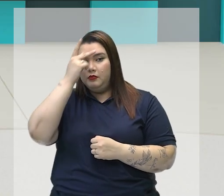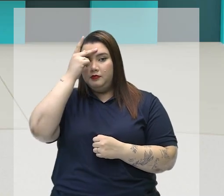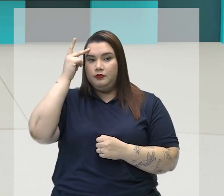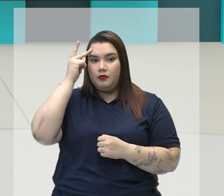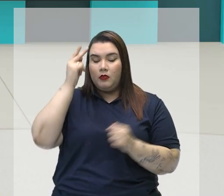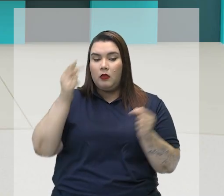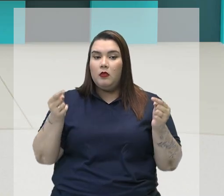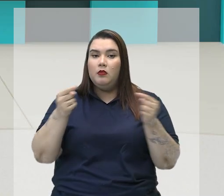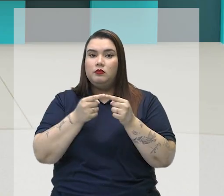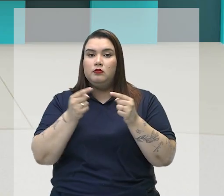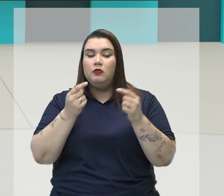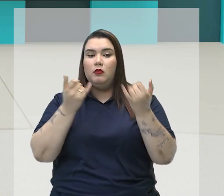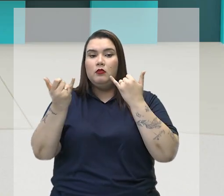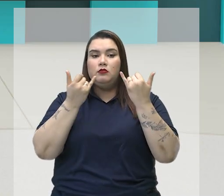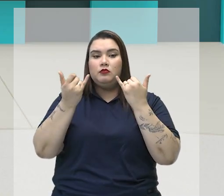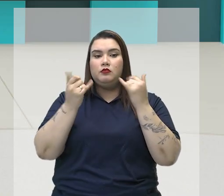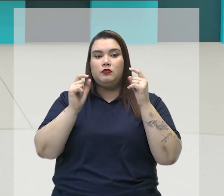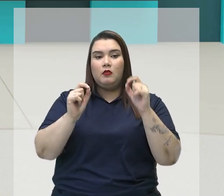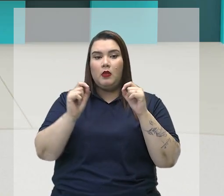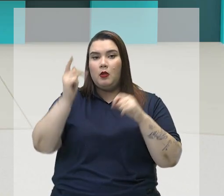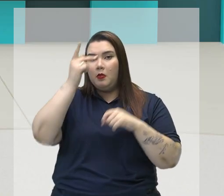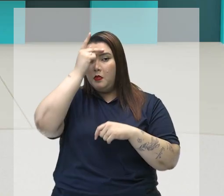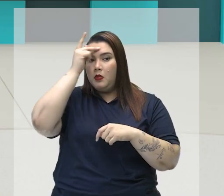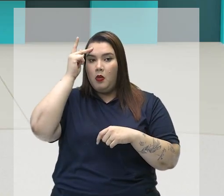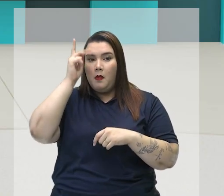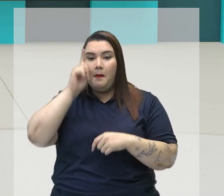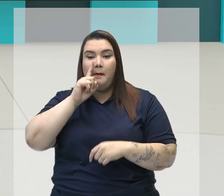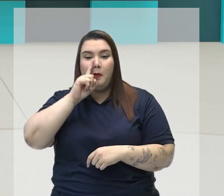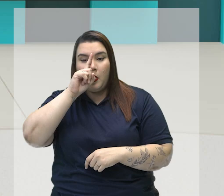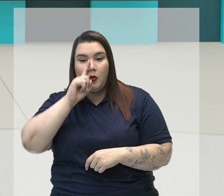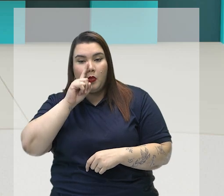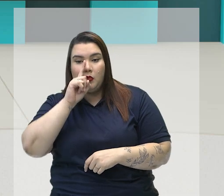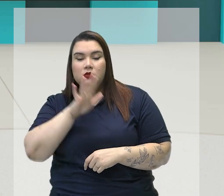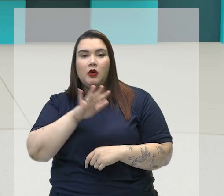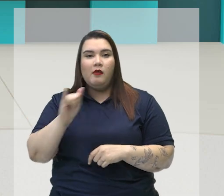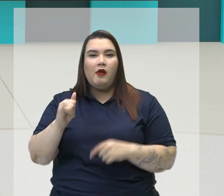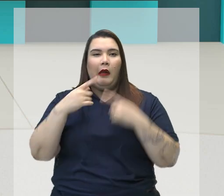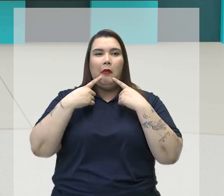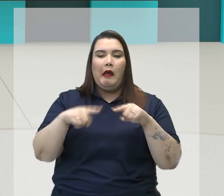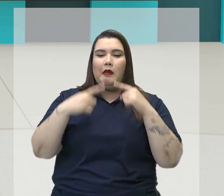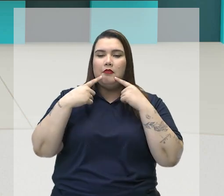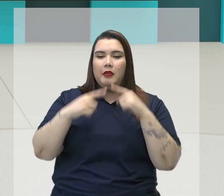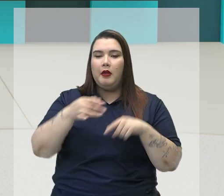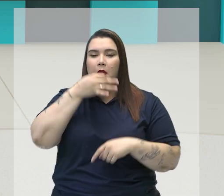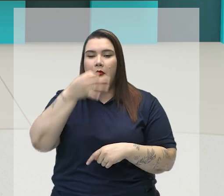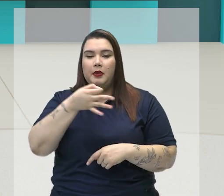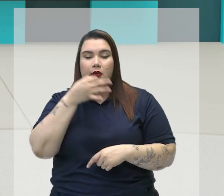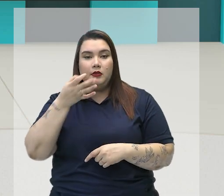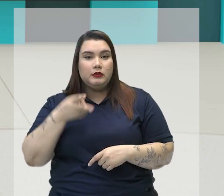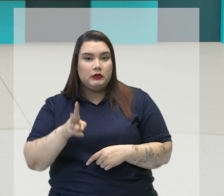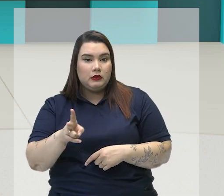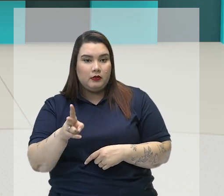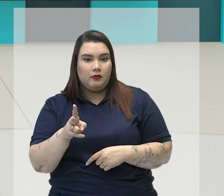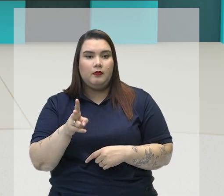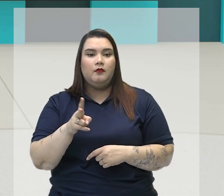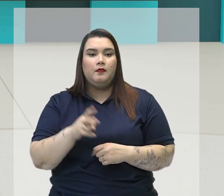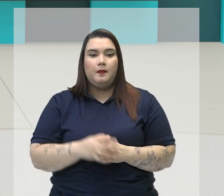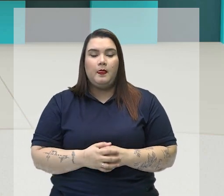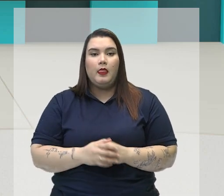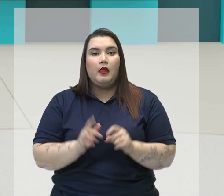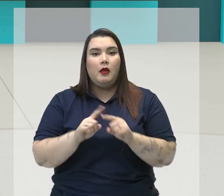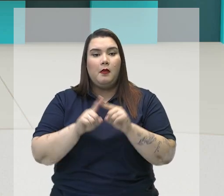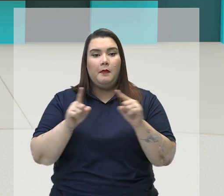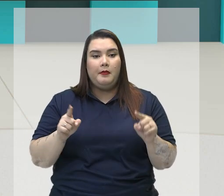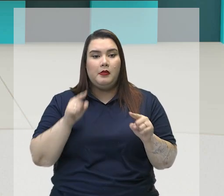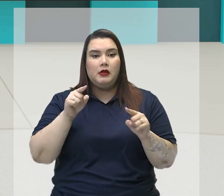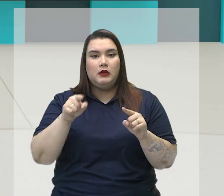relação ao ponto que estamos falando, de pessoas que sempre vão criticar. Mas